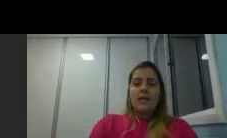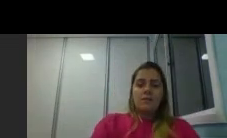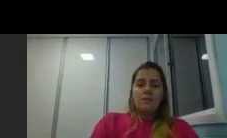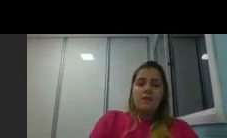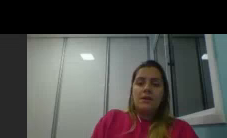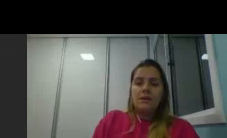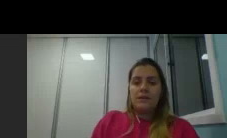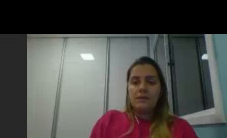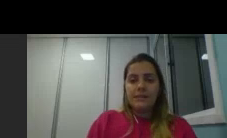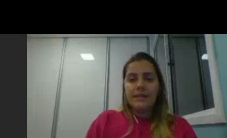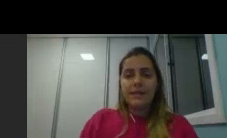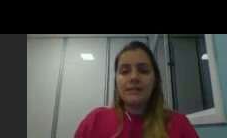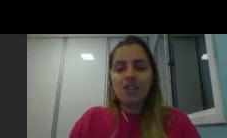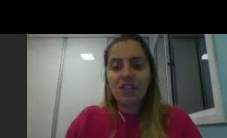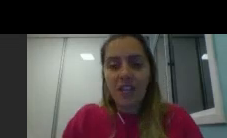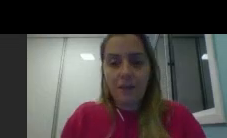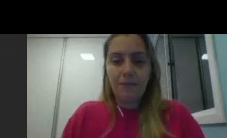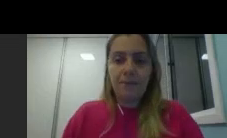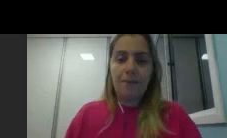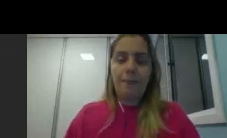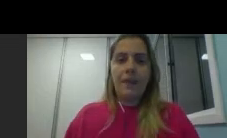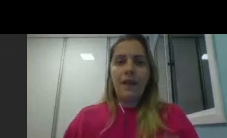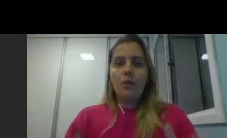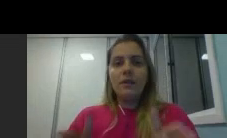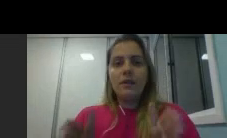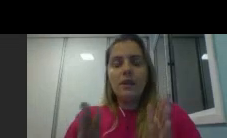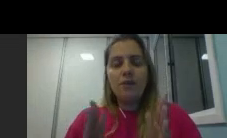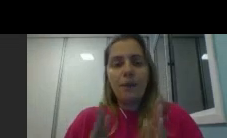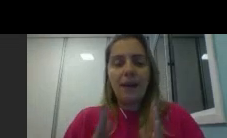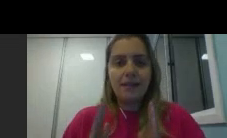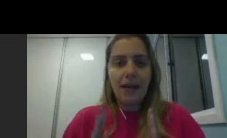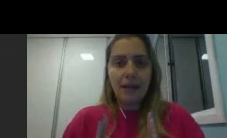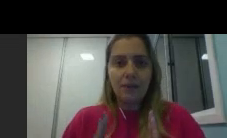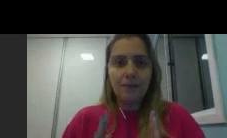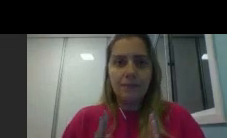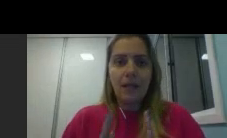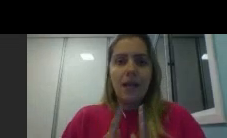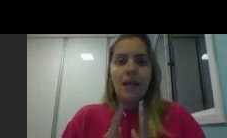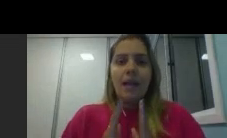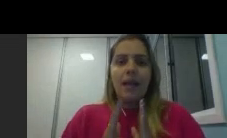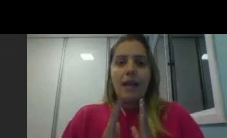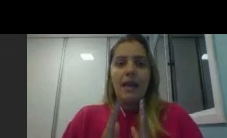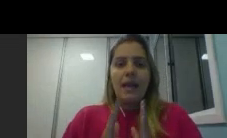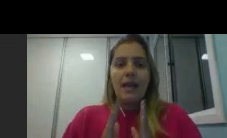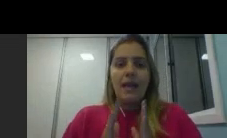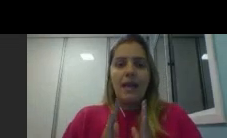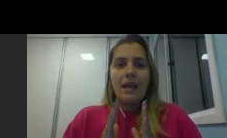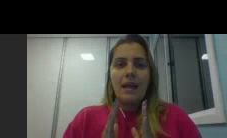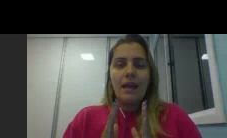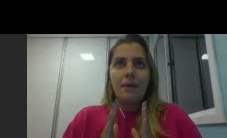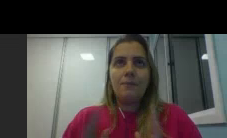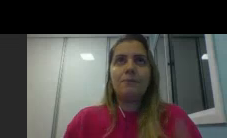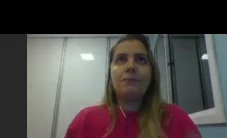nós temos, se esse gene, quando ele foi passado,